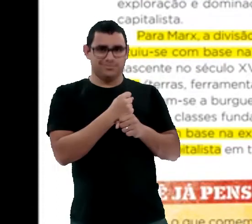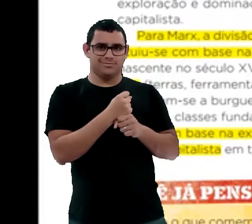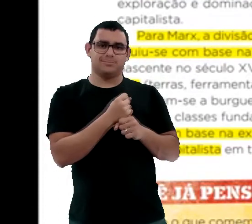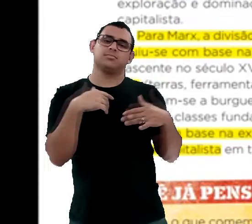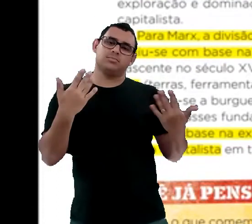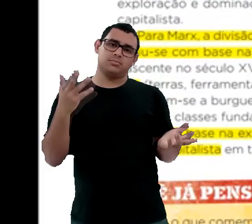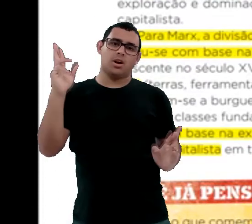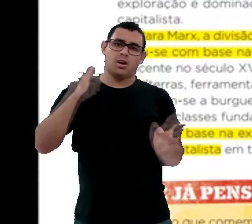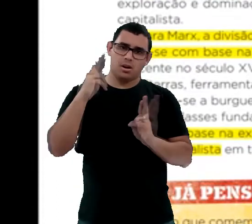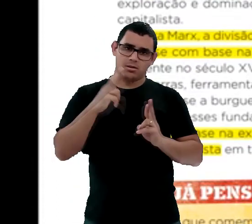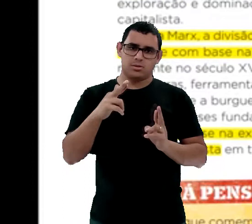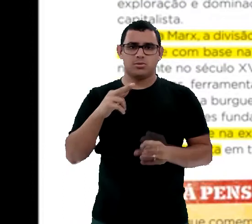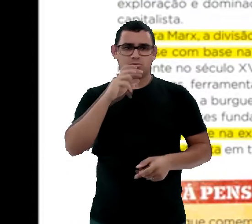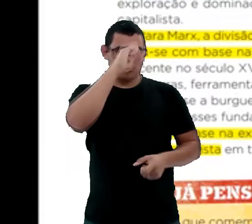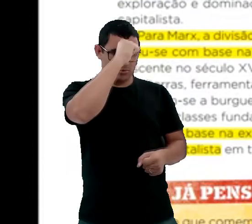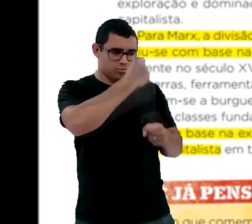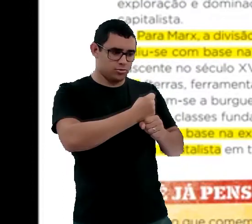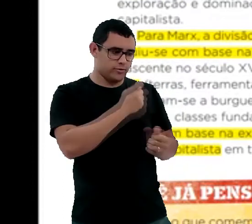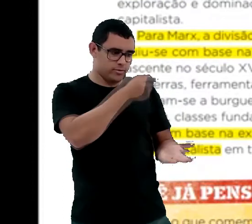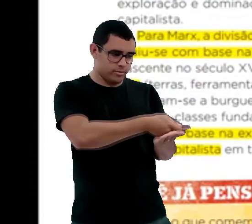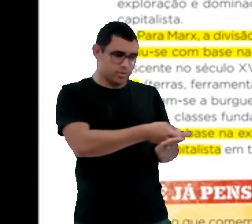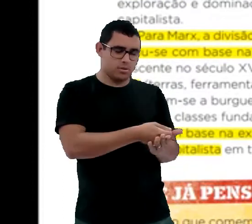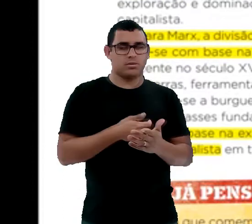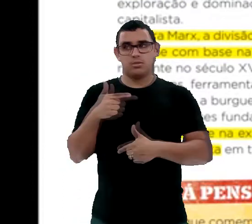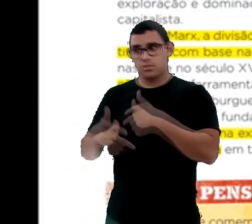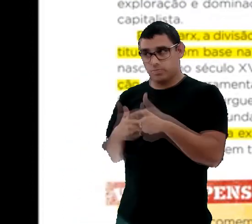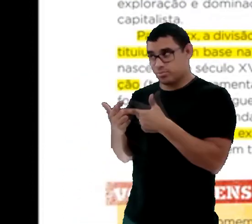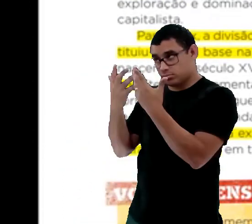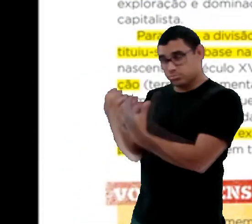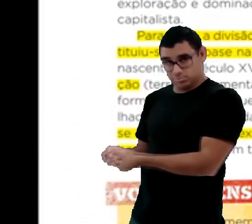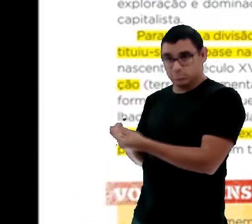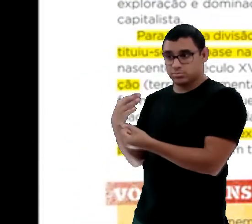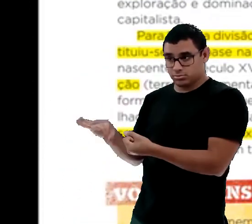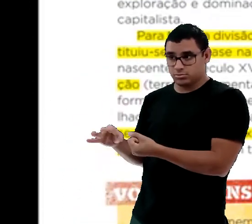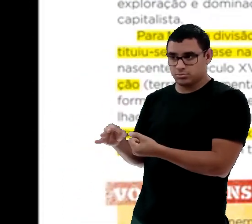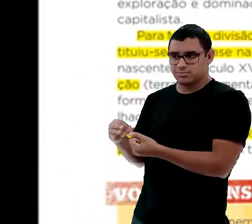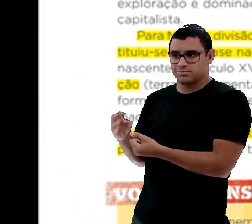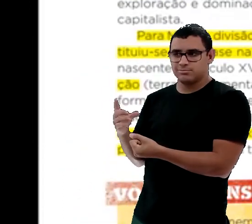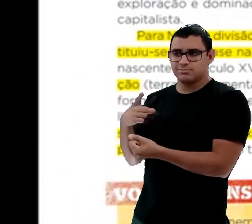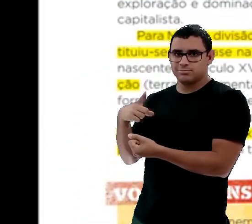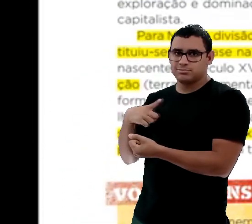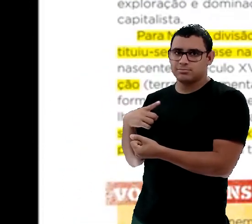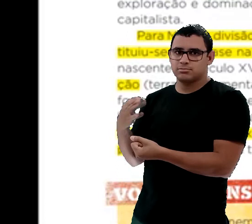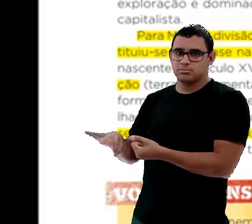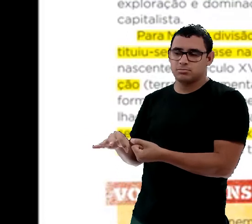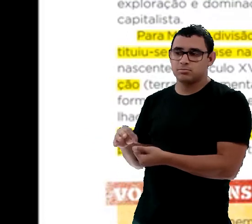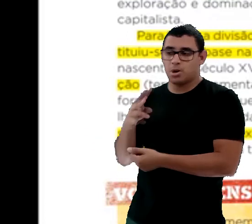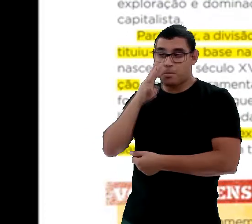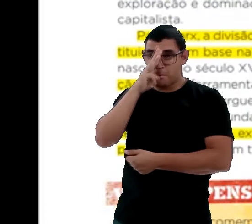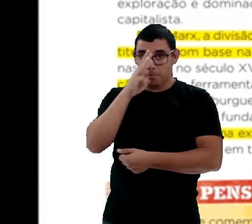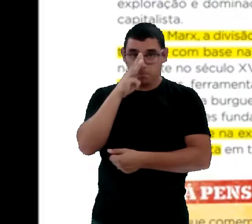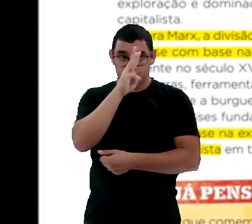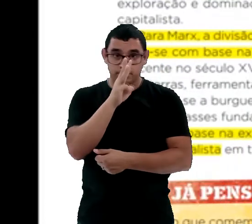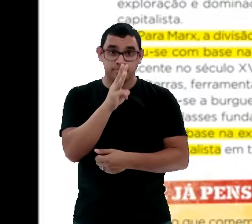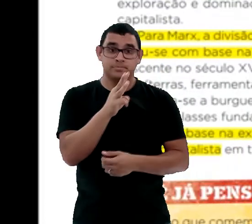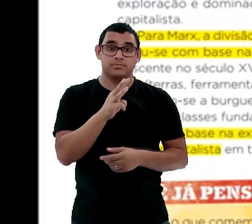O capitalista, o empregador. Então, o trabalho é justamente o fruto dessa